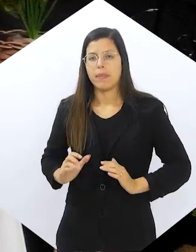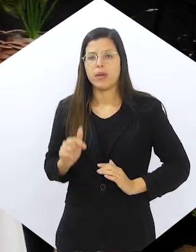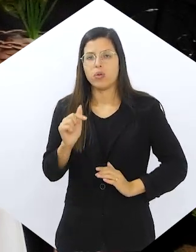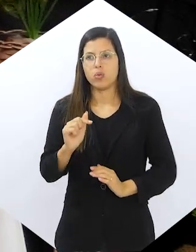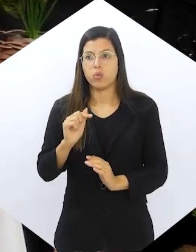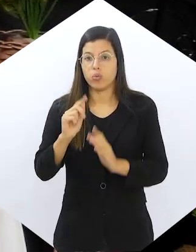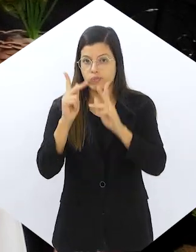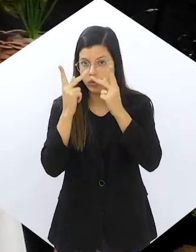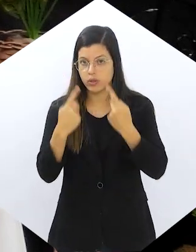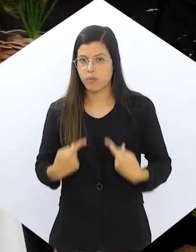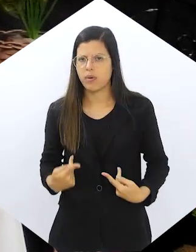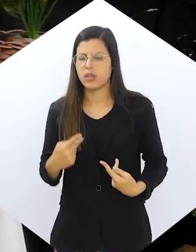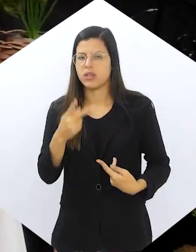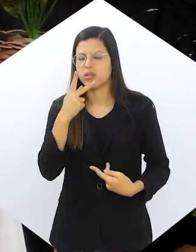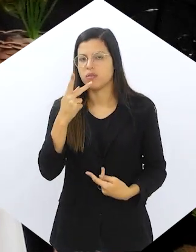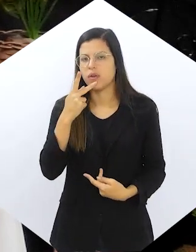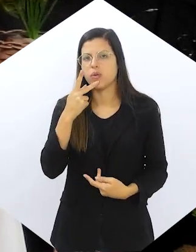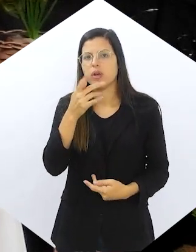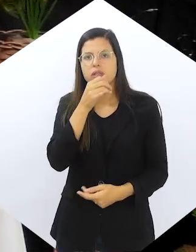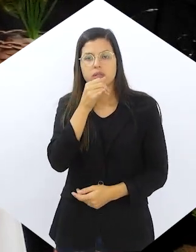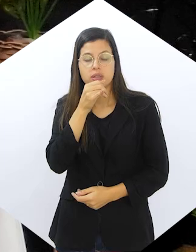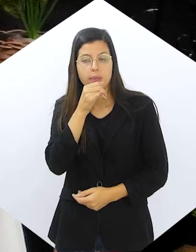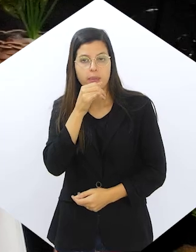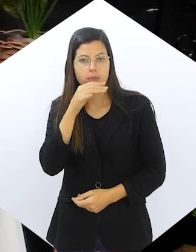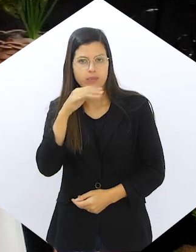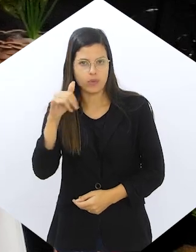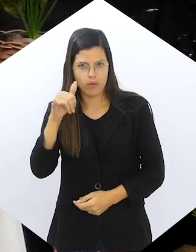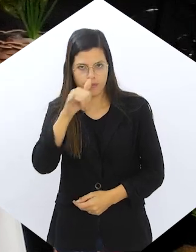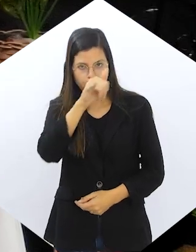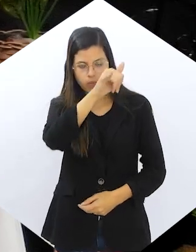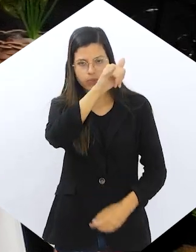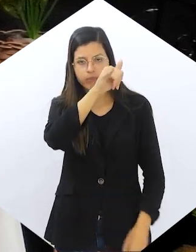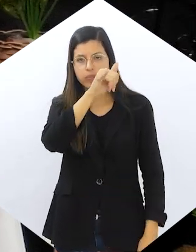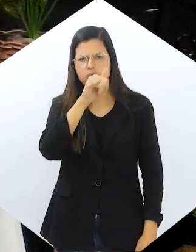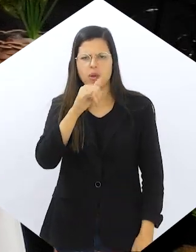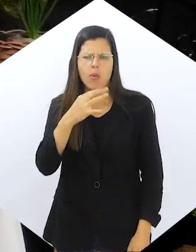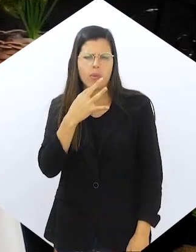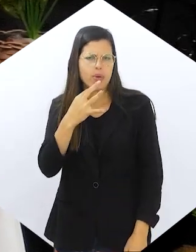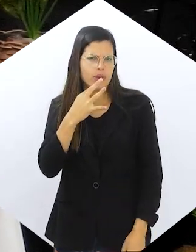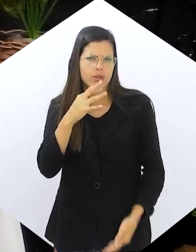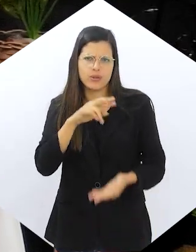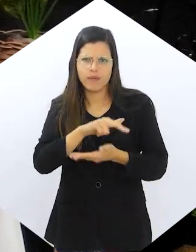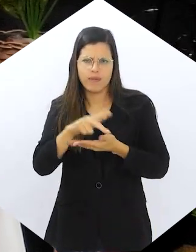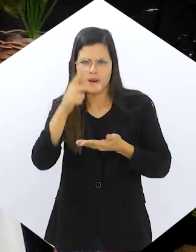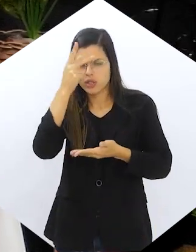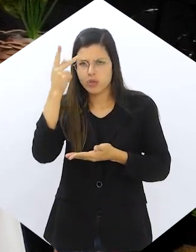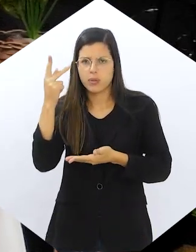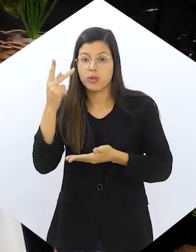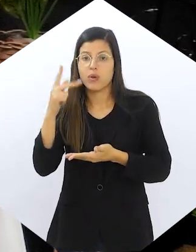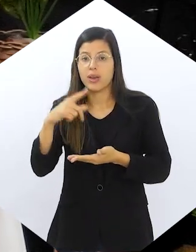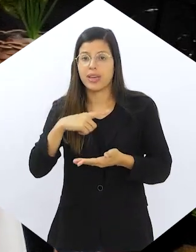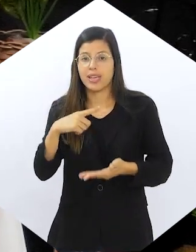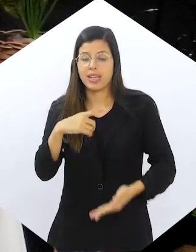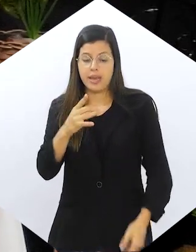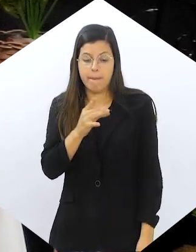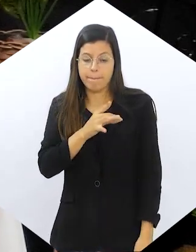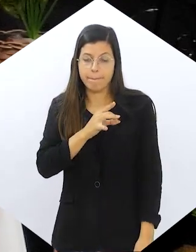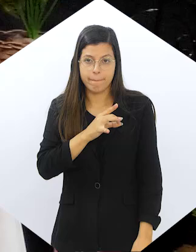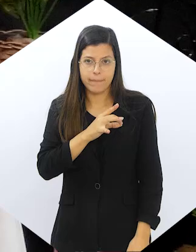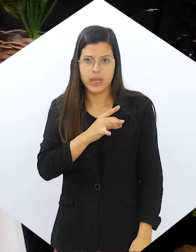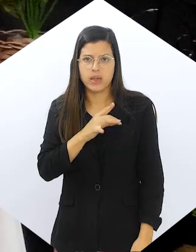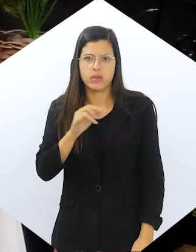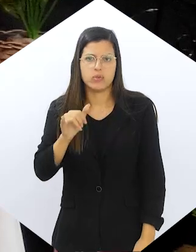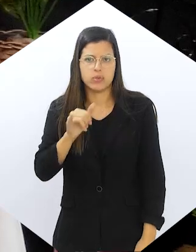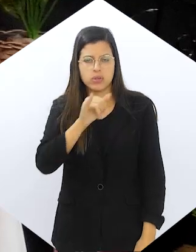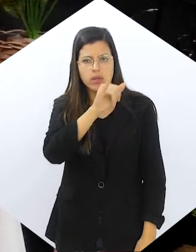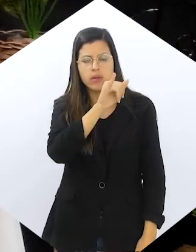situações de estresse. A gente falou do avião. É uma viagem. Conheço milhares de pessoas que morrem de medo de andar de avião, né? Todo